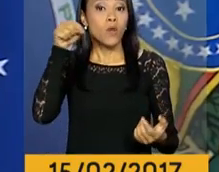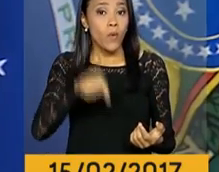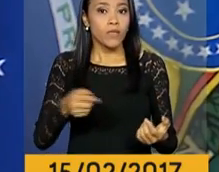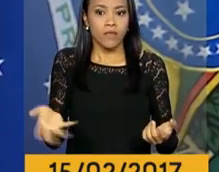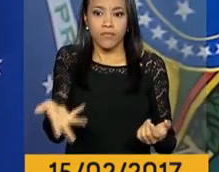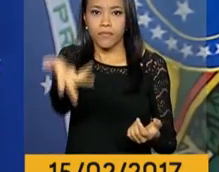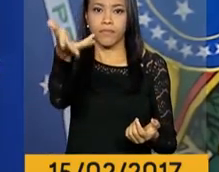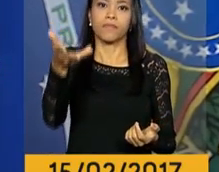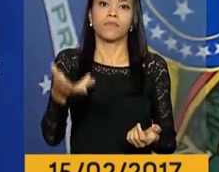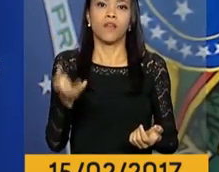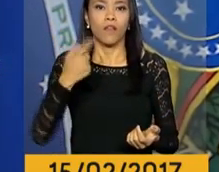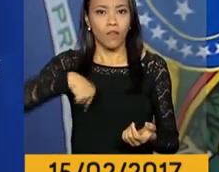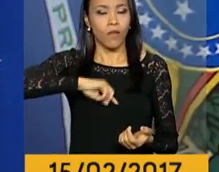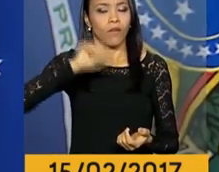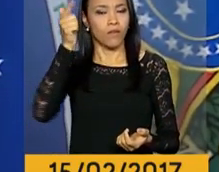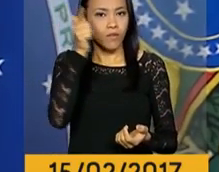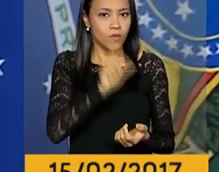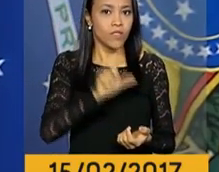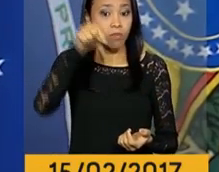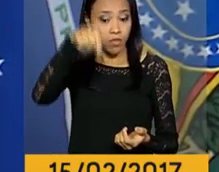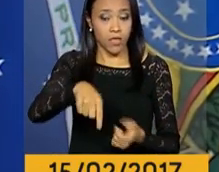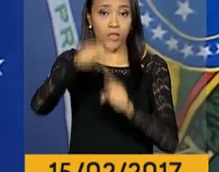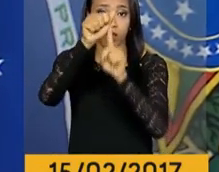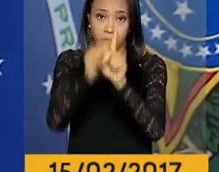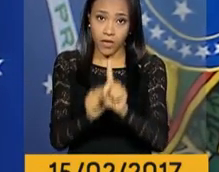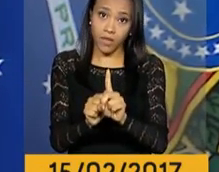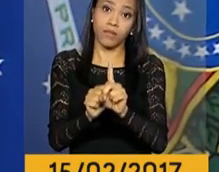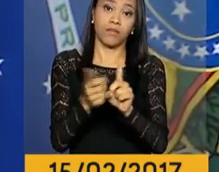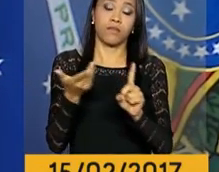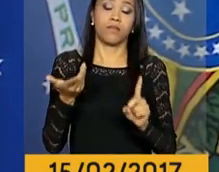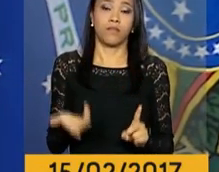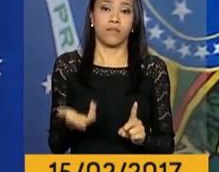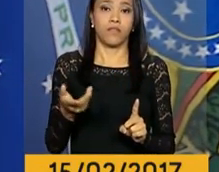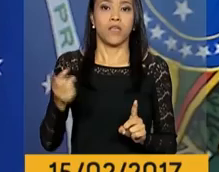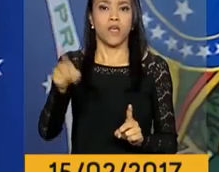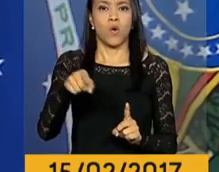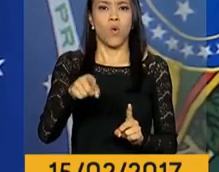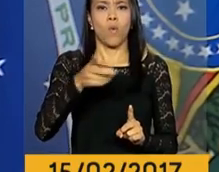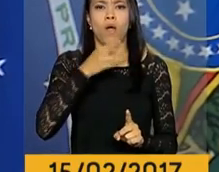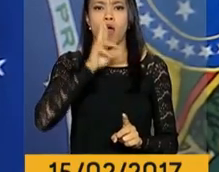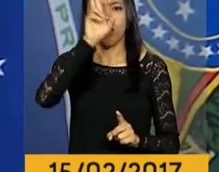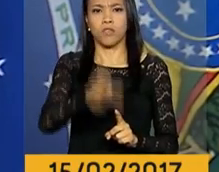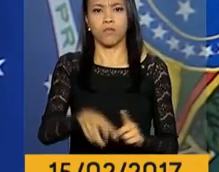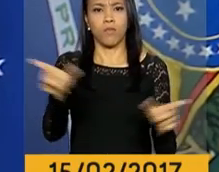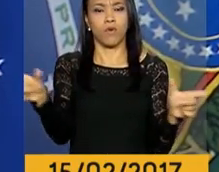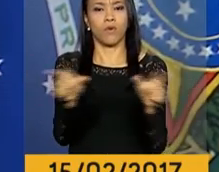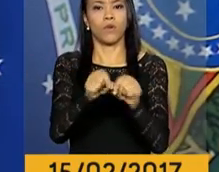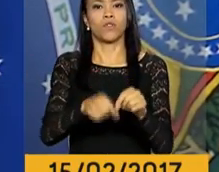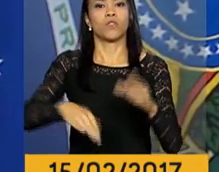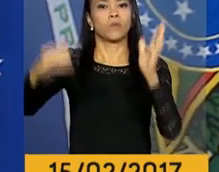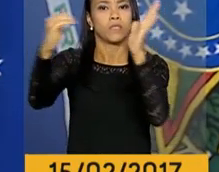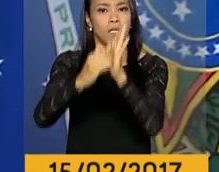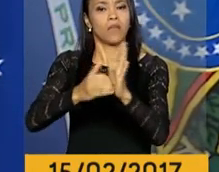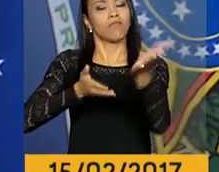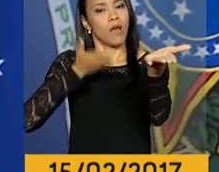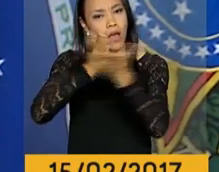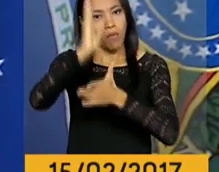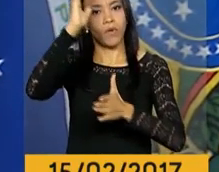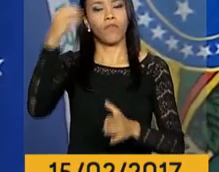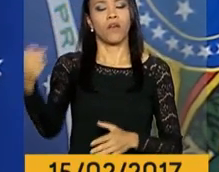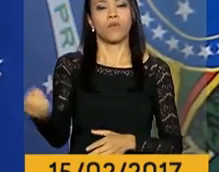agilização, nós conseguimos ainda neste mês, com a palavra final do Senado Federal, aprovar a reforma do ensino médio.